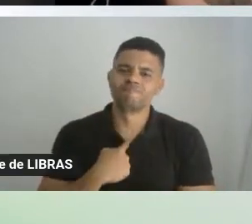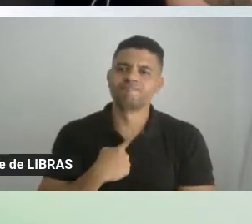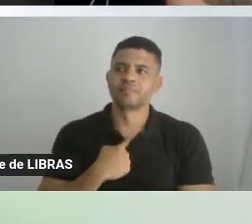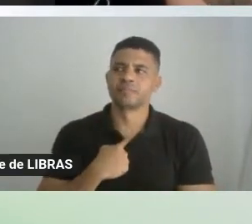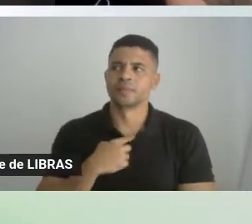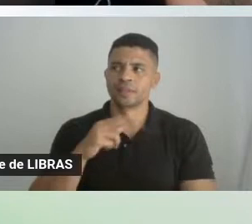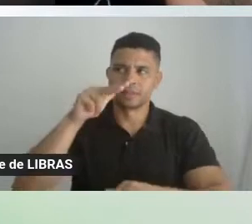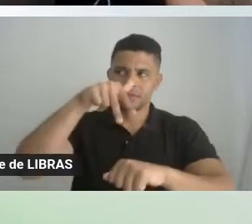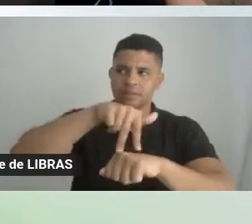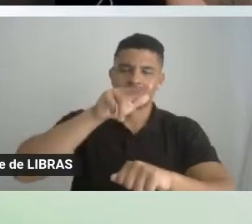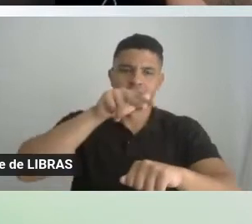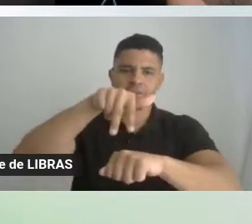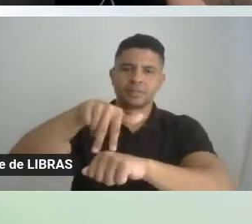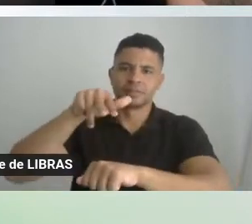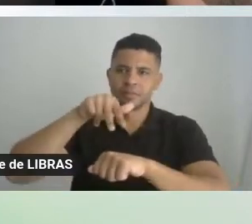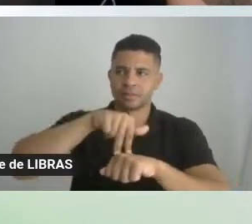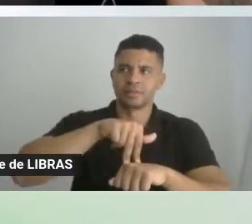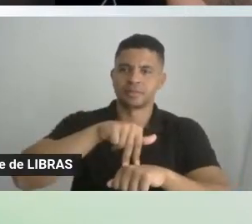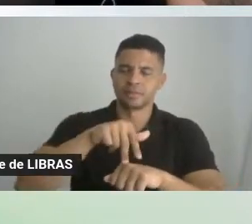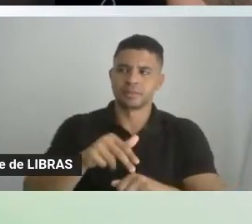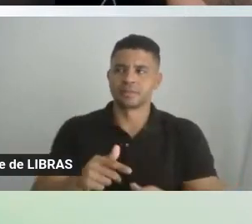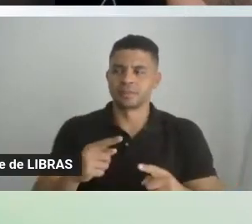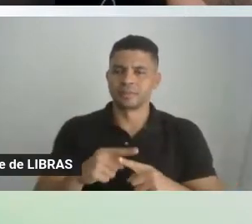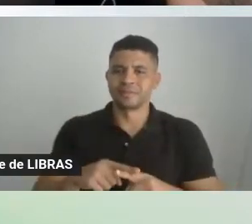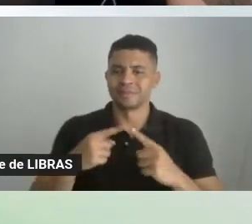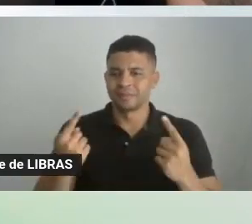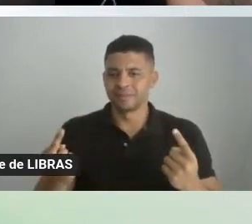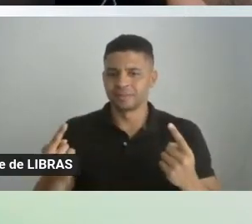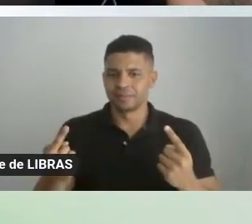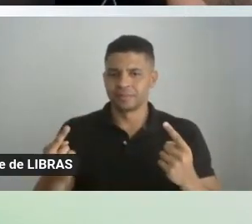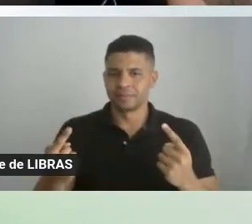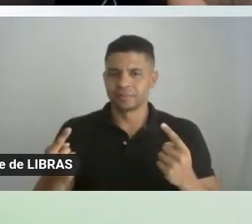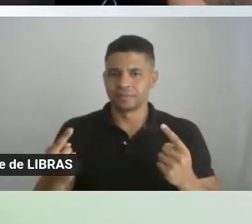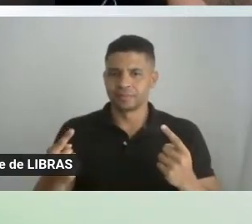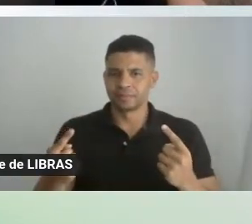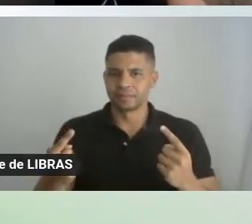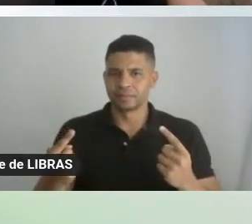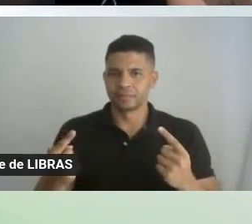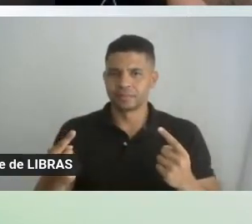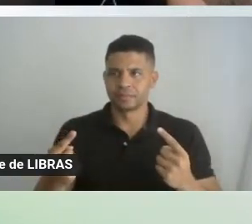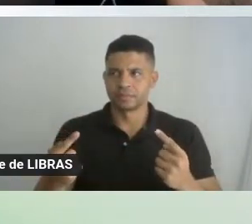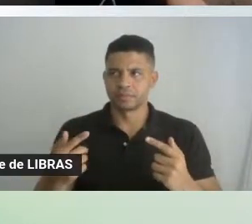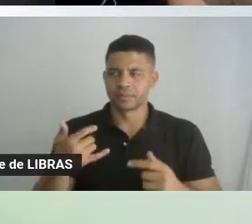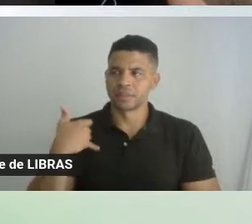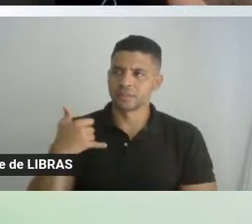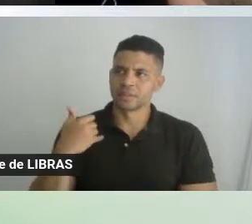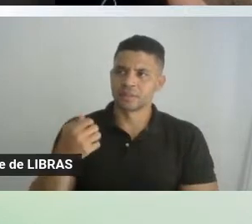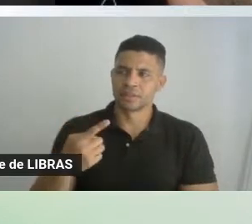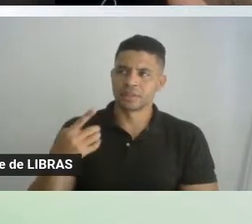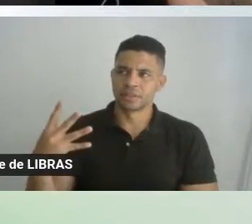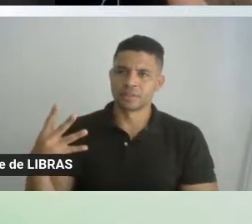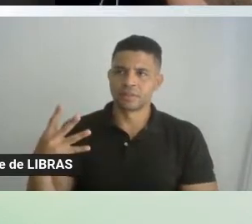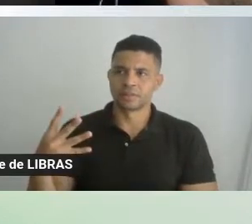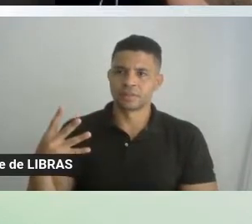carreiras, mas que, por volta dos 14 anos, elas